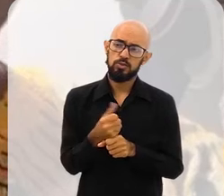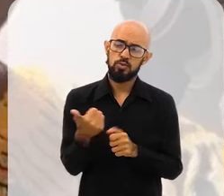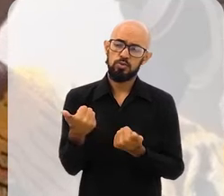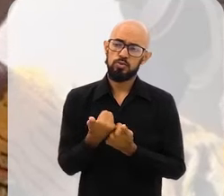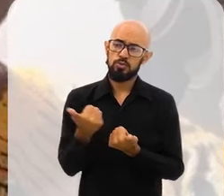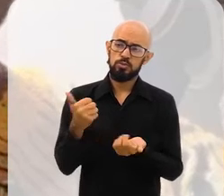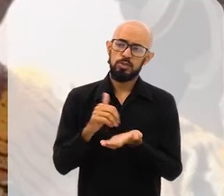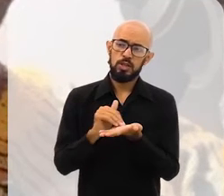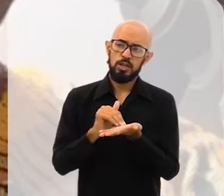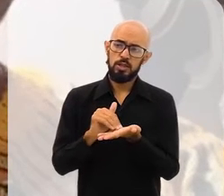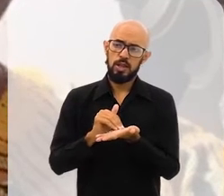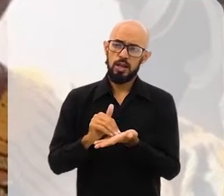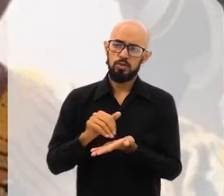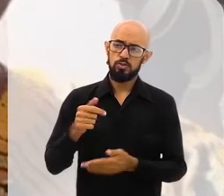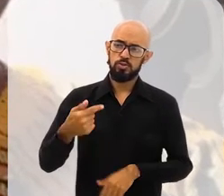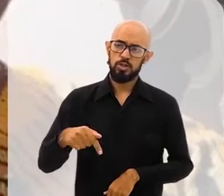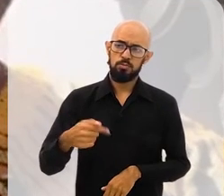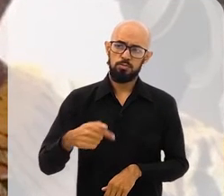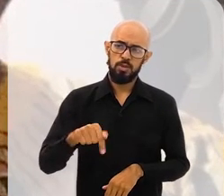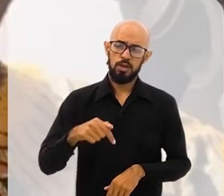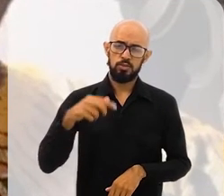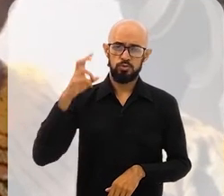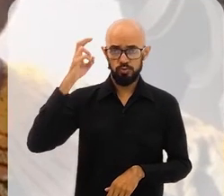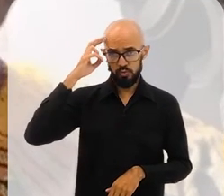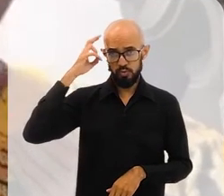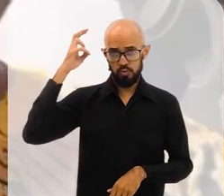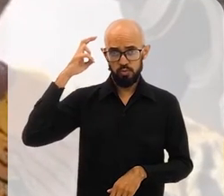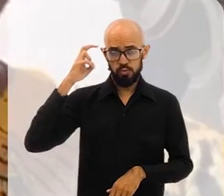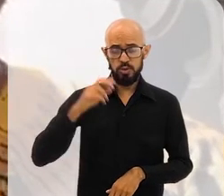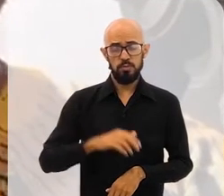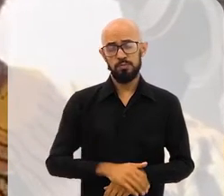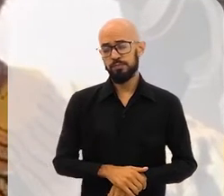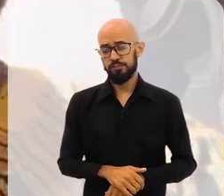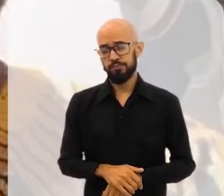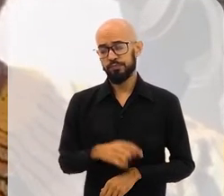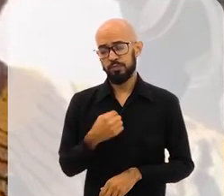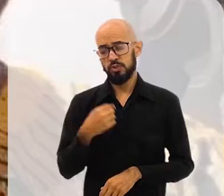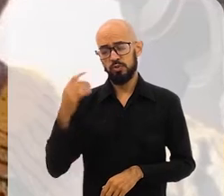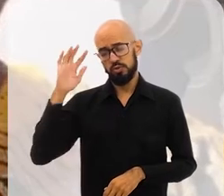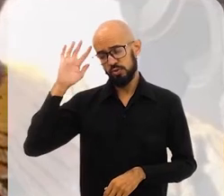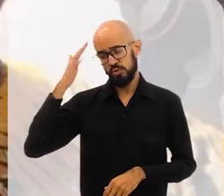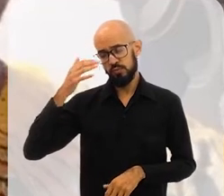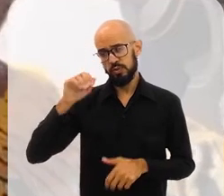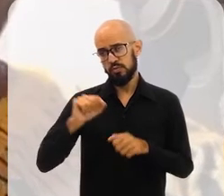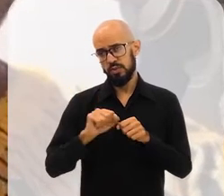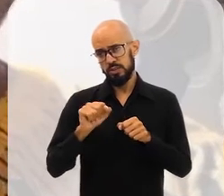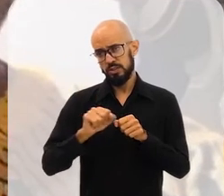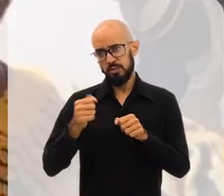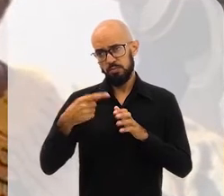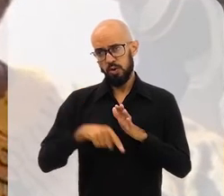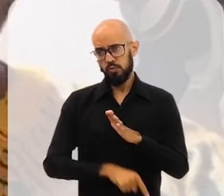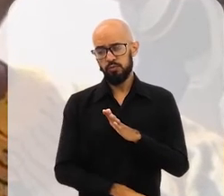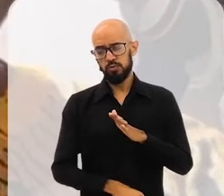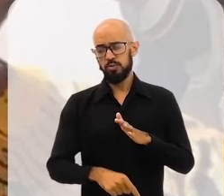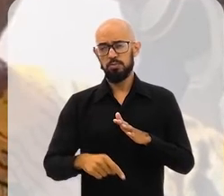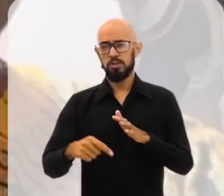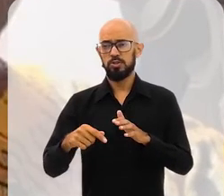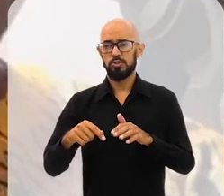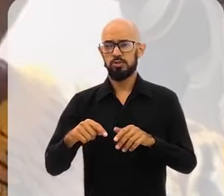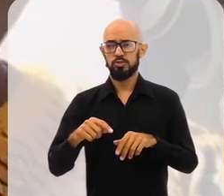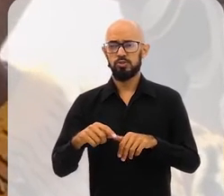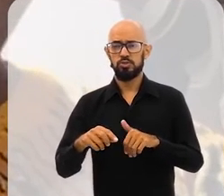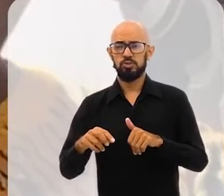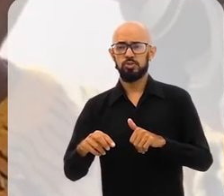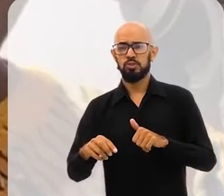subsecretário na cidade de queimar secretário Cury ela O que é me aprofundar